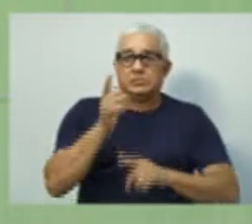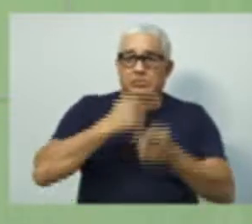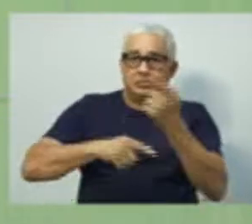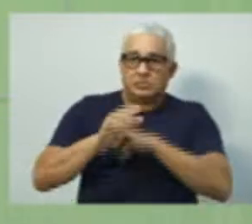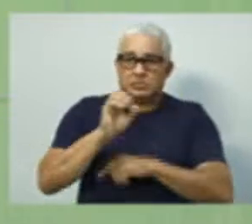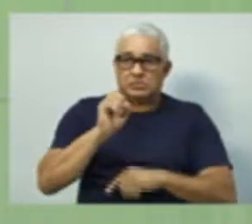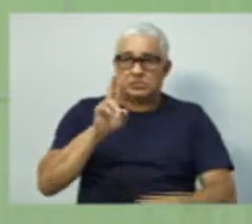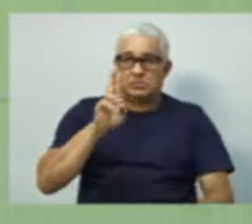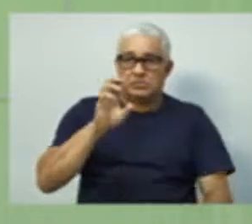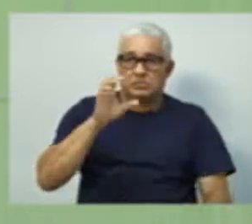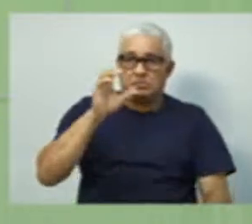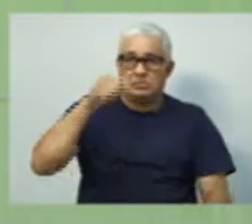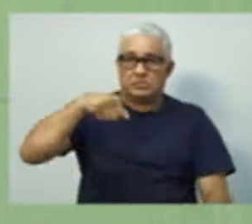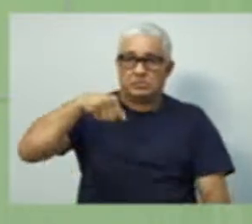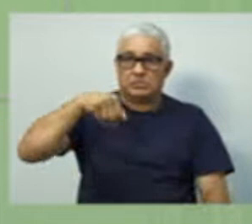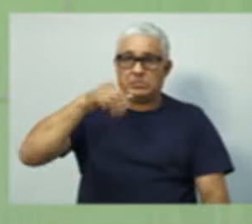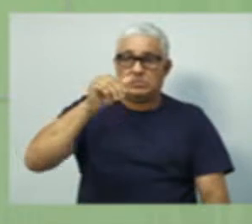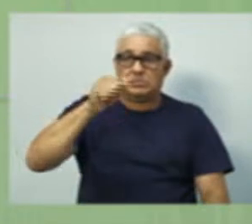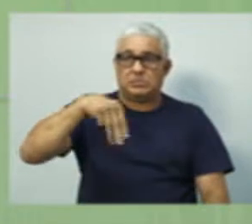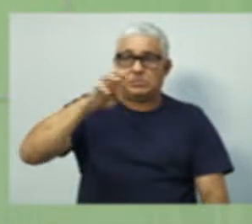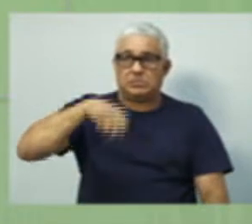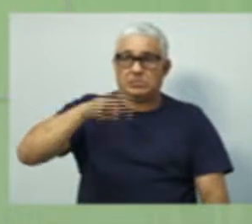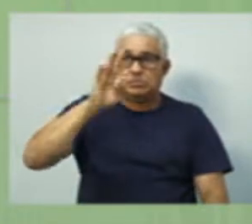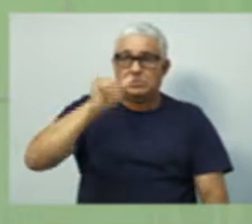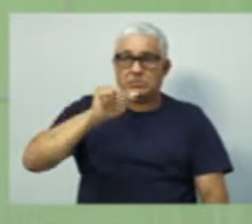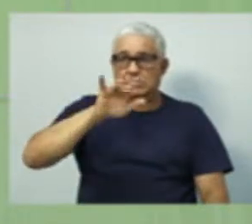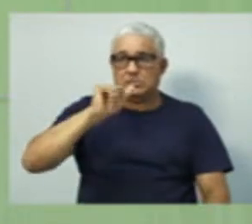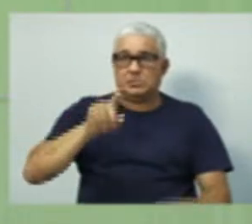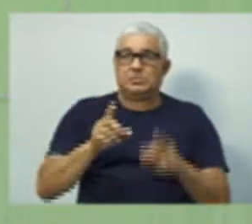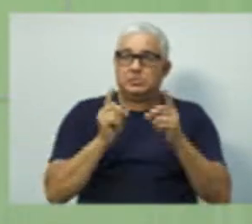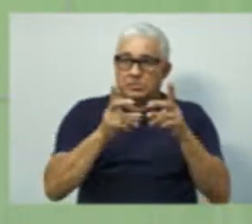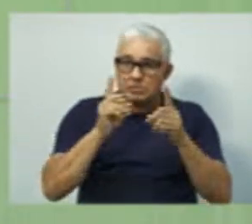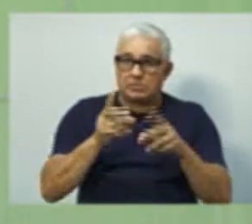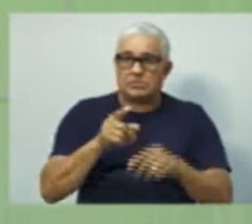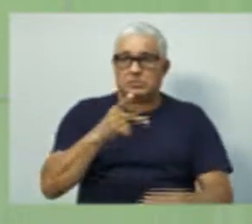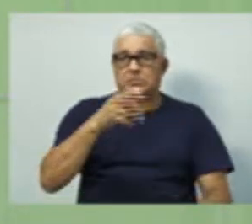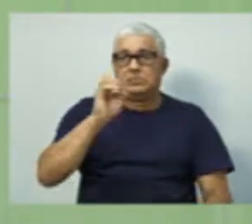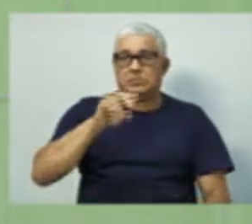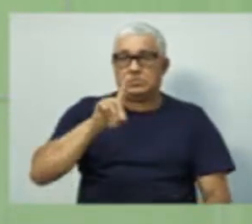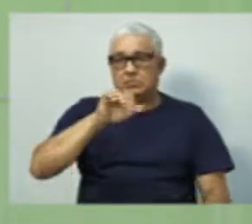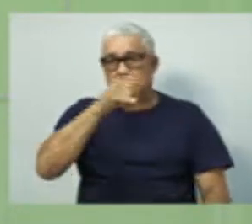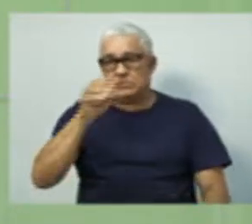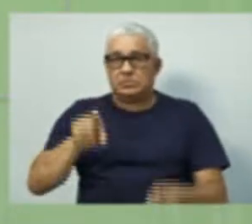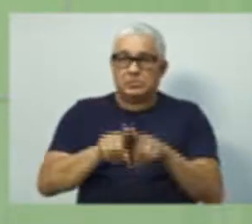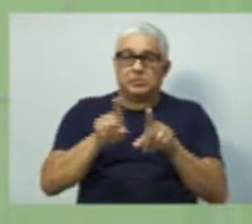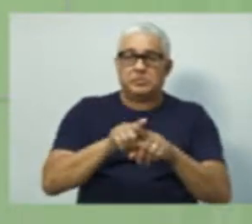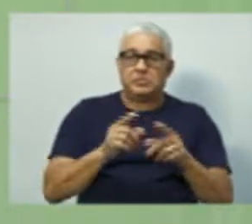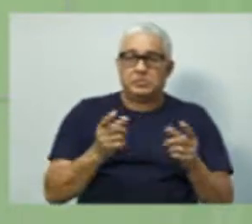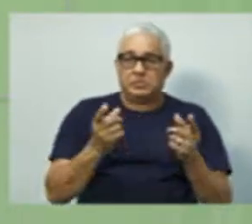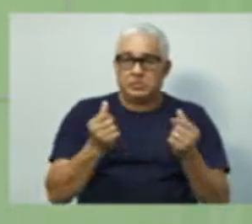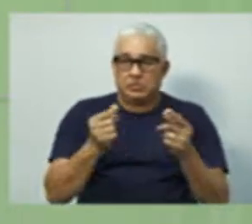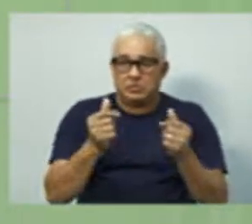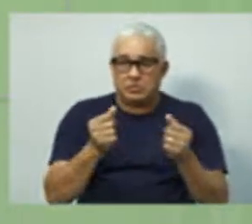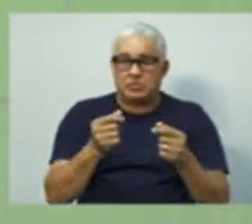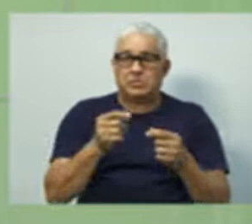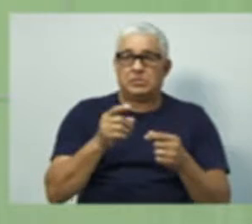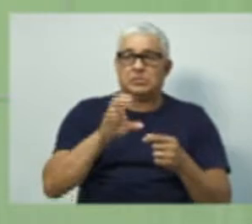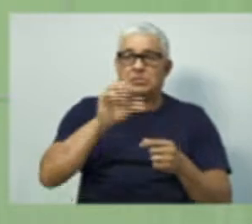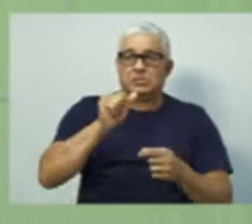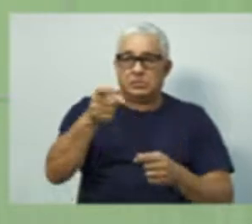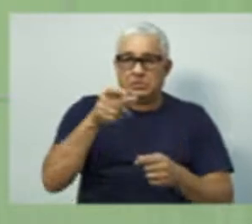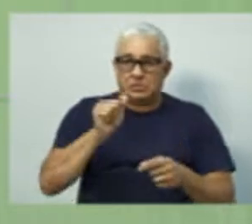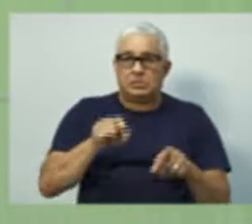básico de orçamento, de venda, de produção, de despesa, o orçamento administrativo, orçamento de caixa,